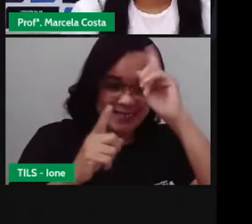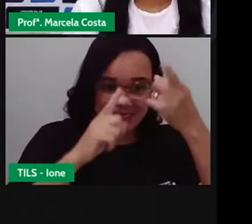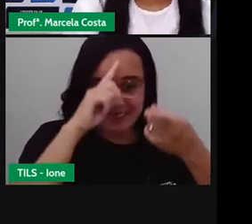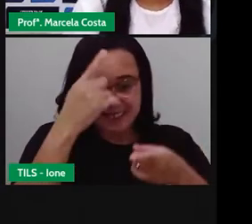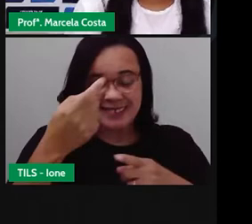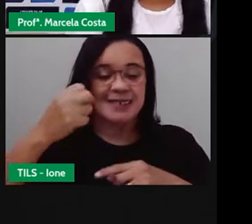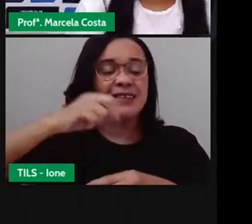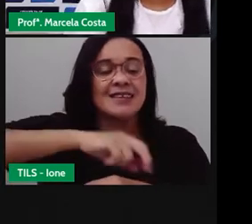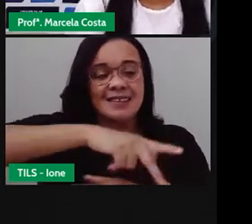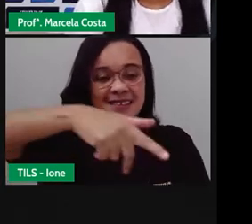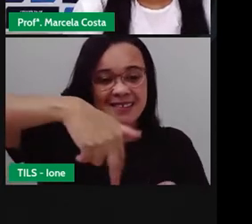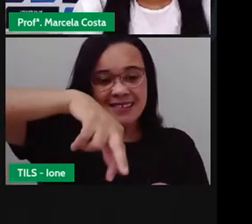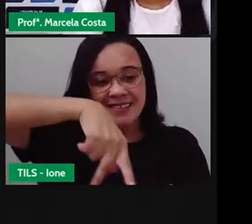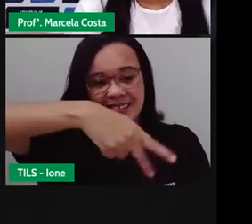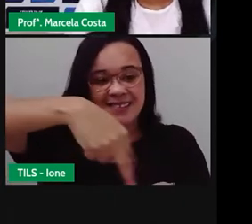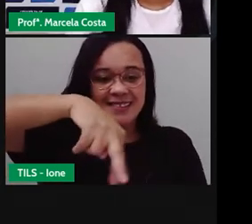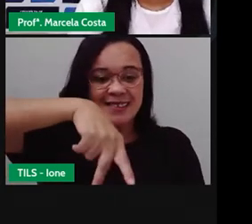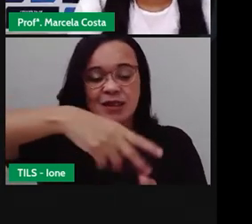a sugestão